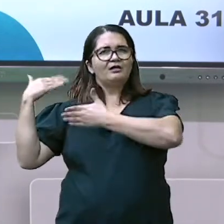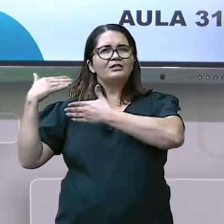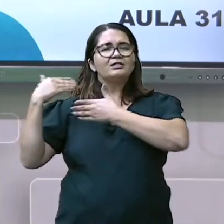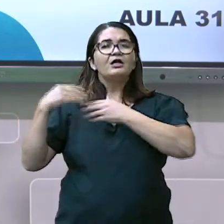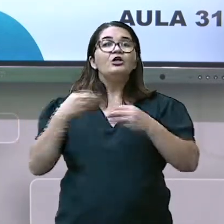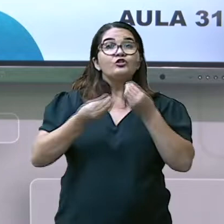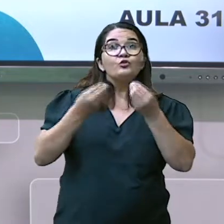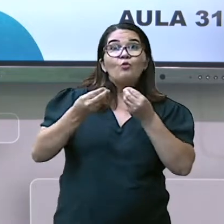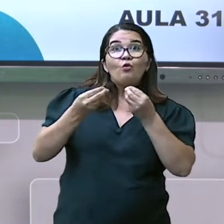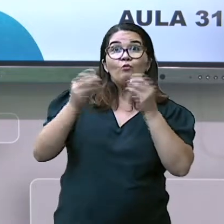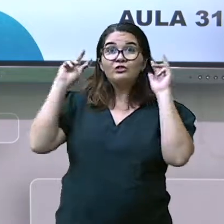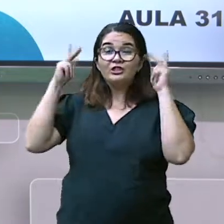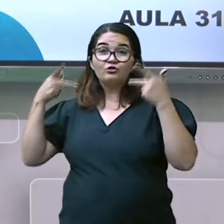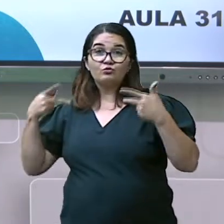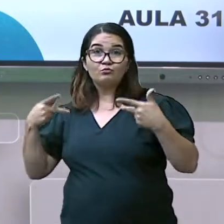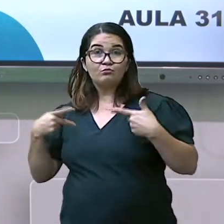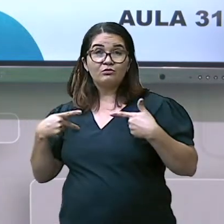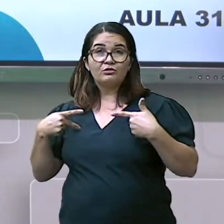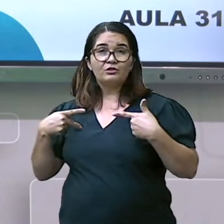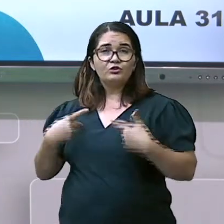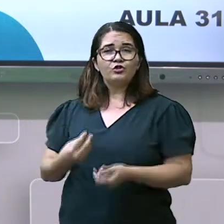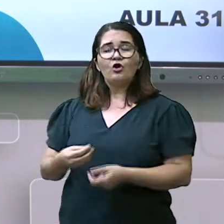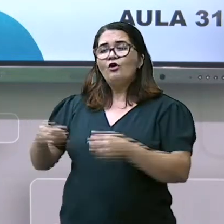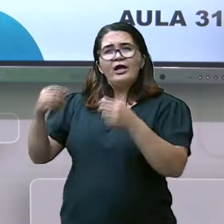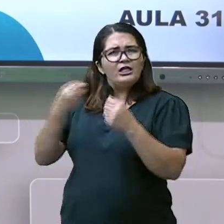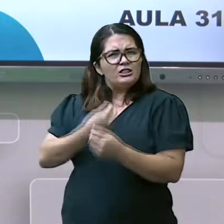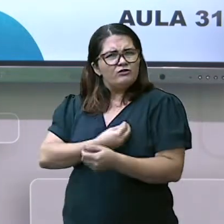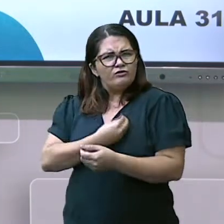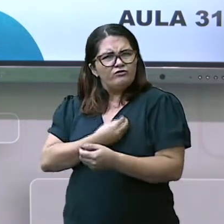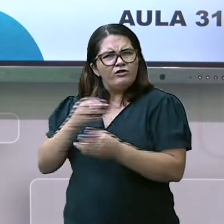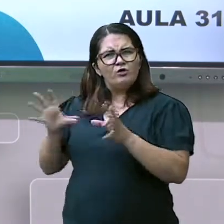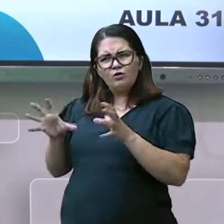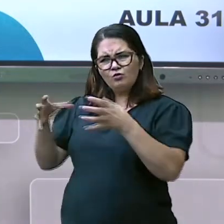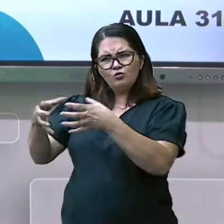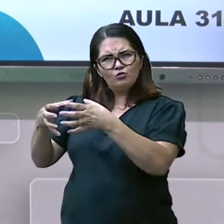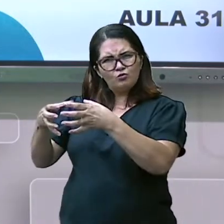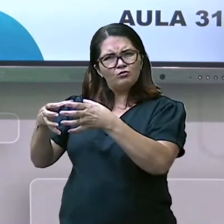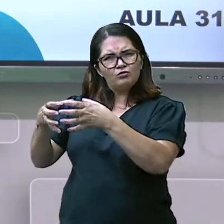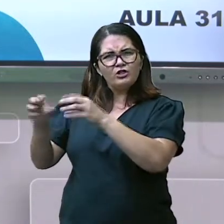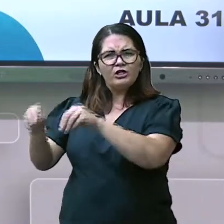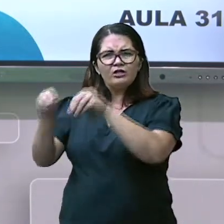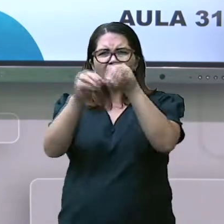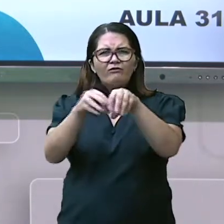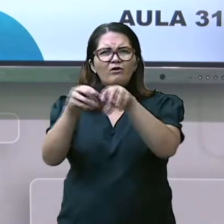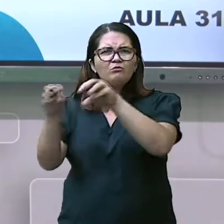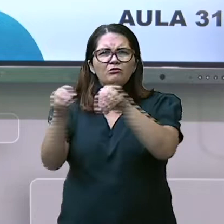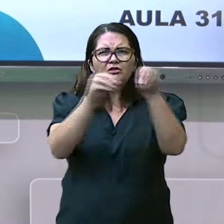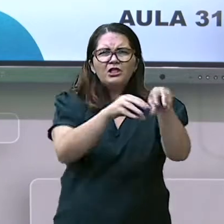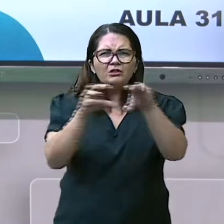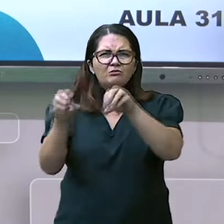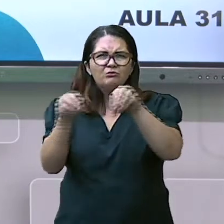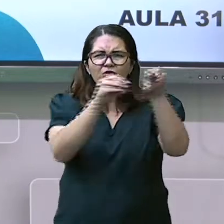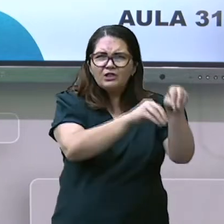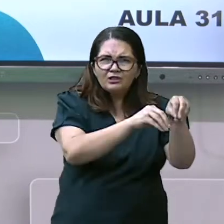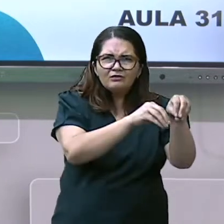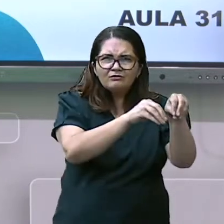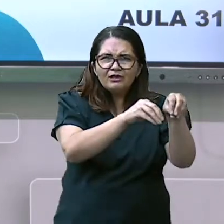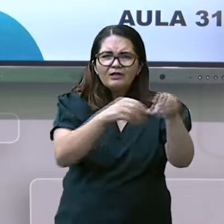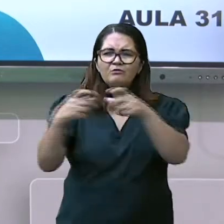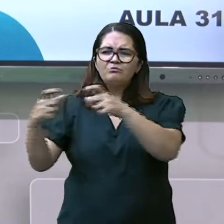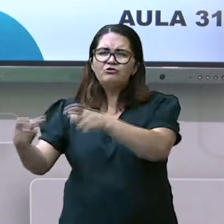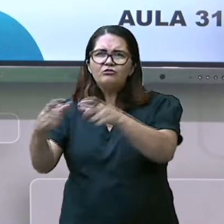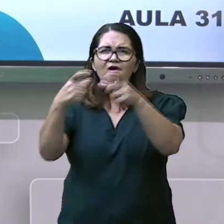com o advento da agricultura, quando o homem descobriu, aí ele